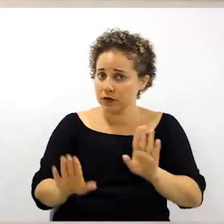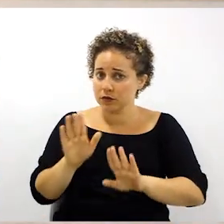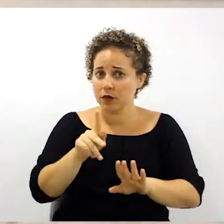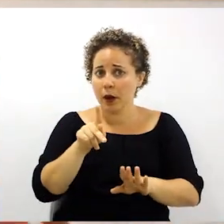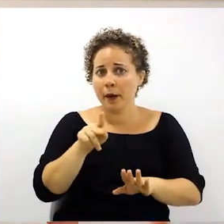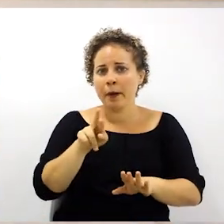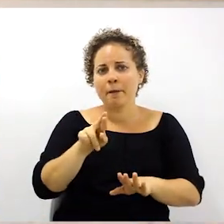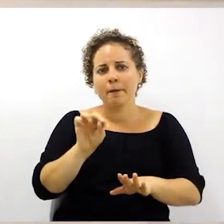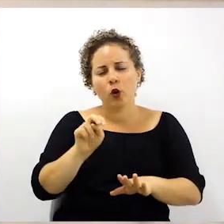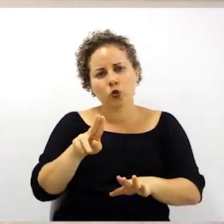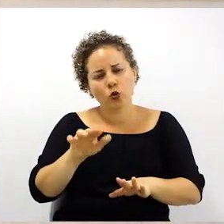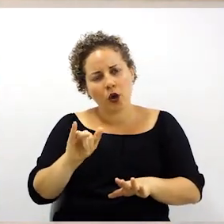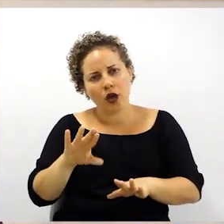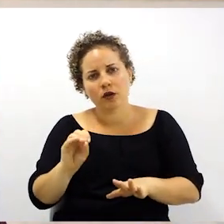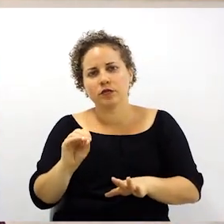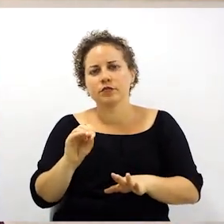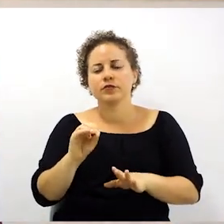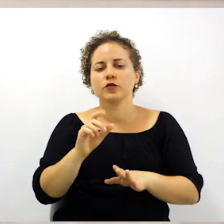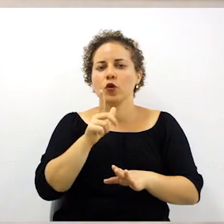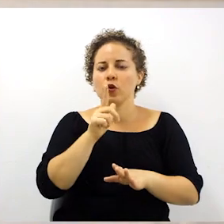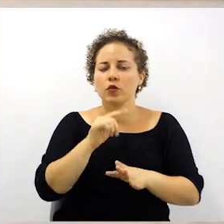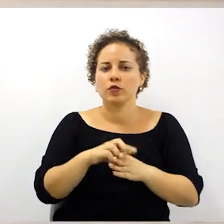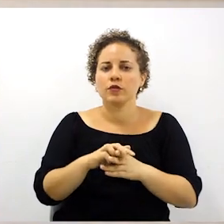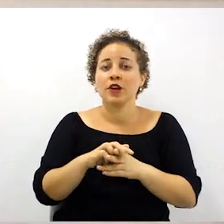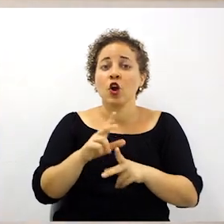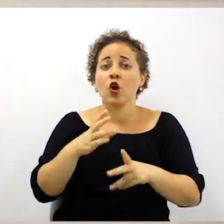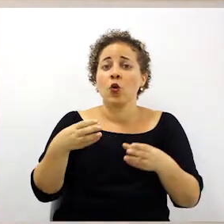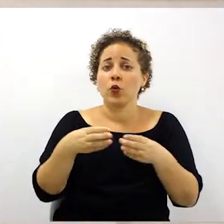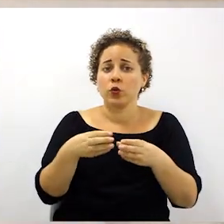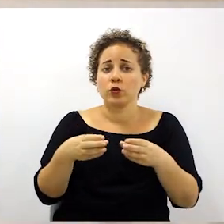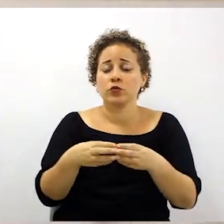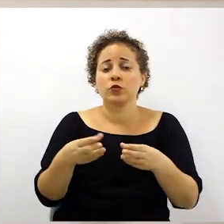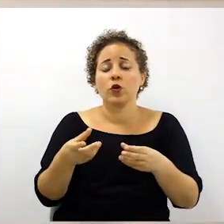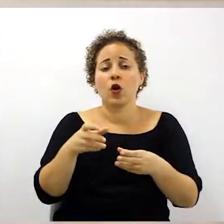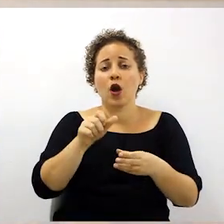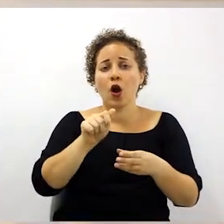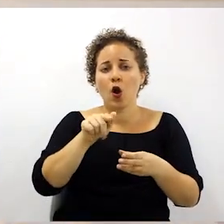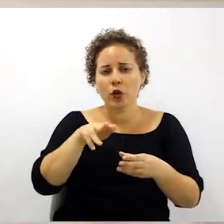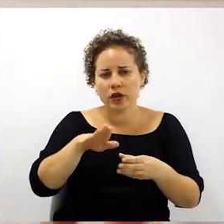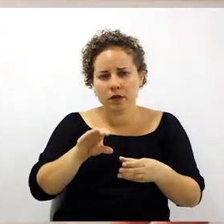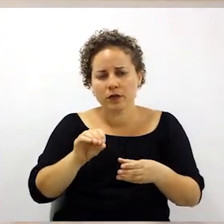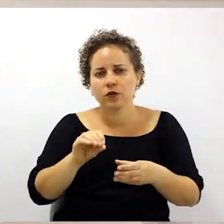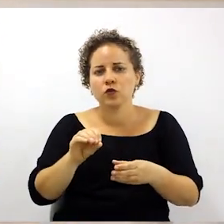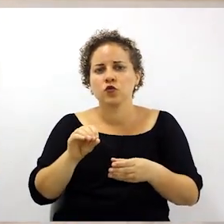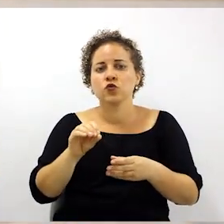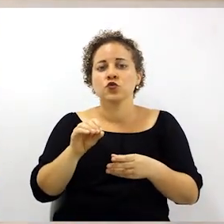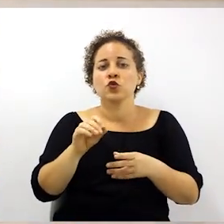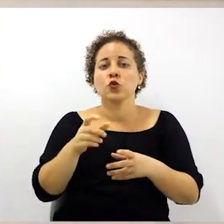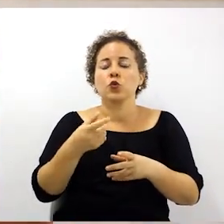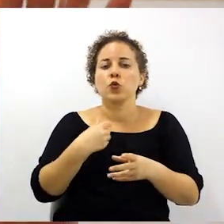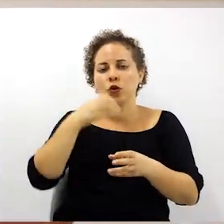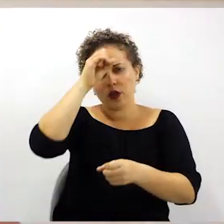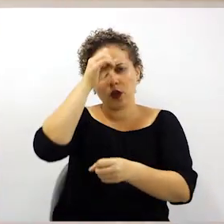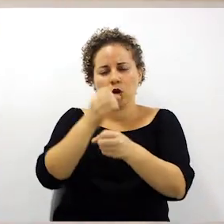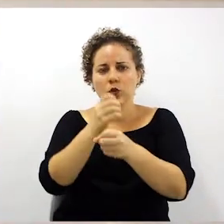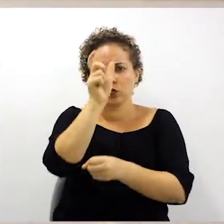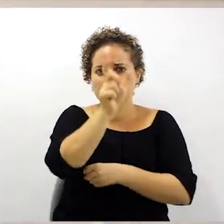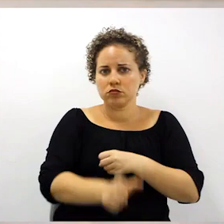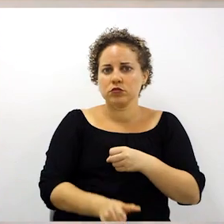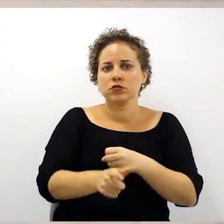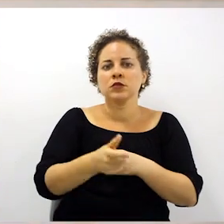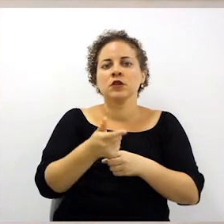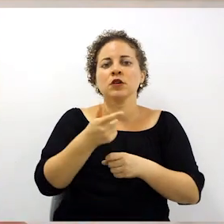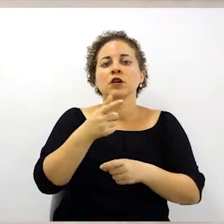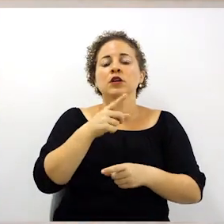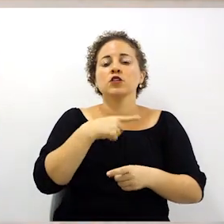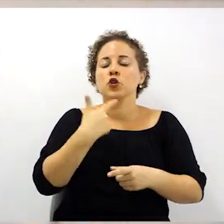portuário. Nós temos o OGMO, que é o órgão gestor de mão de obra. O OGMO, ele funciona como recursos humanos de outras empresas, não